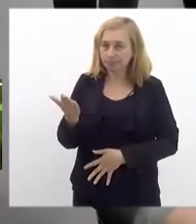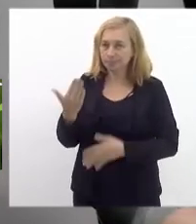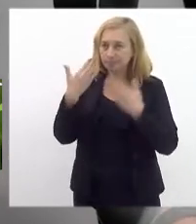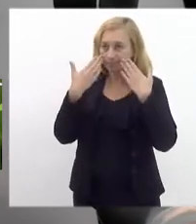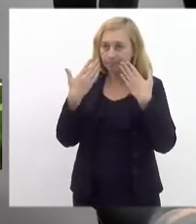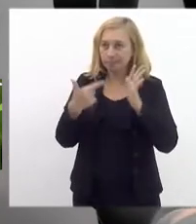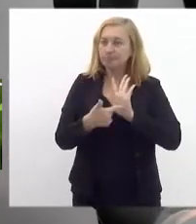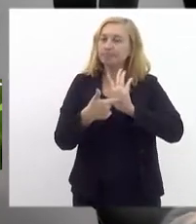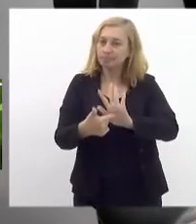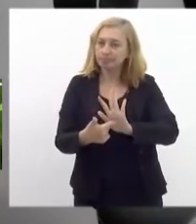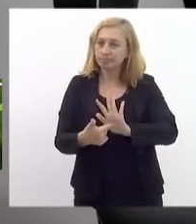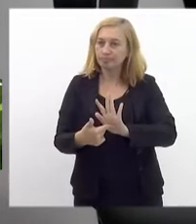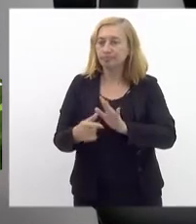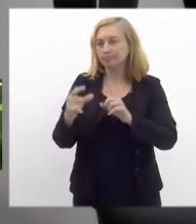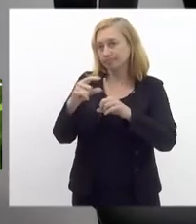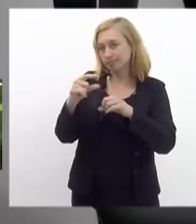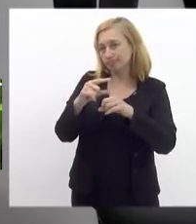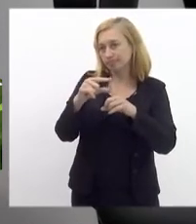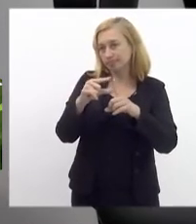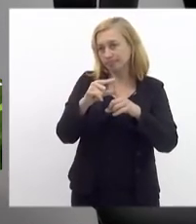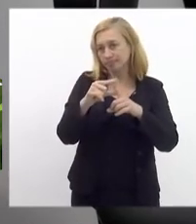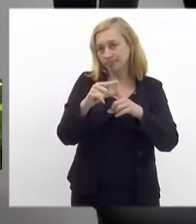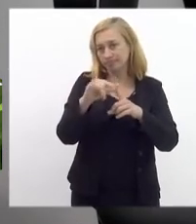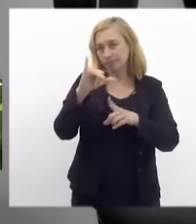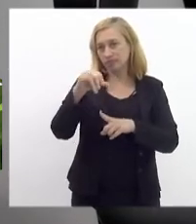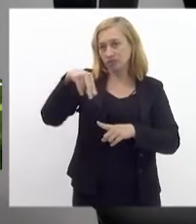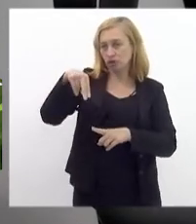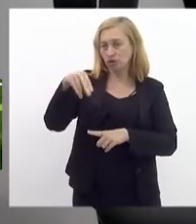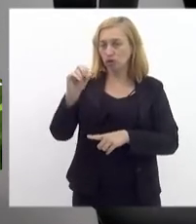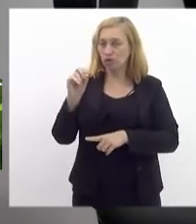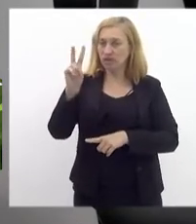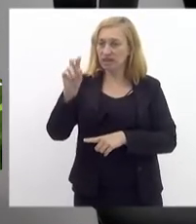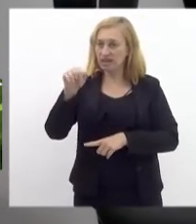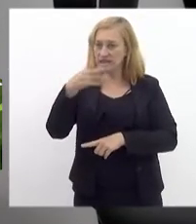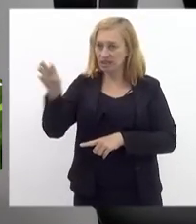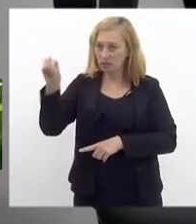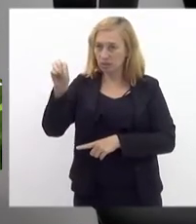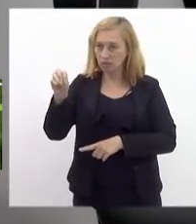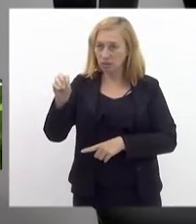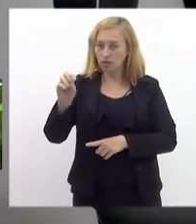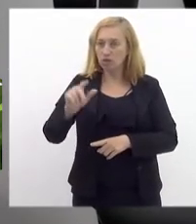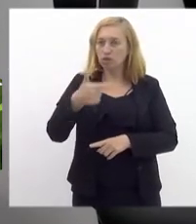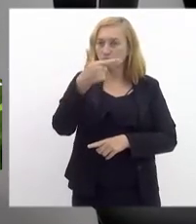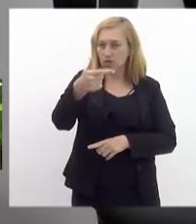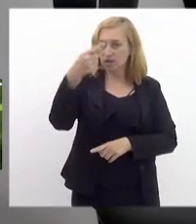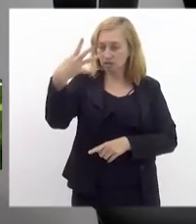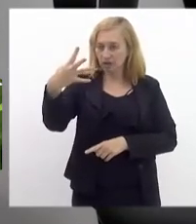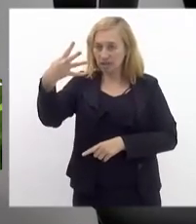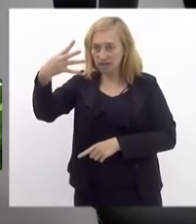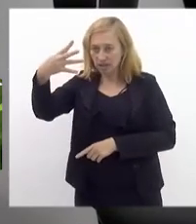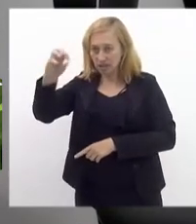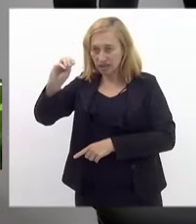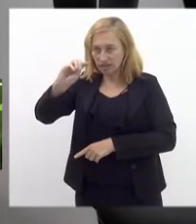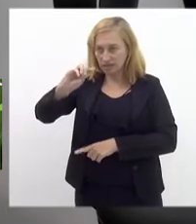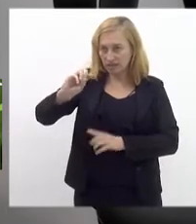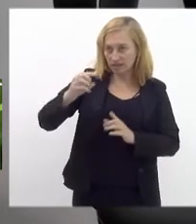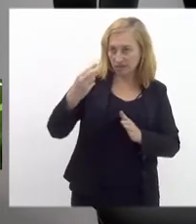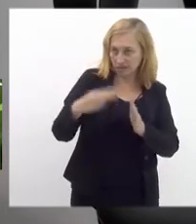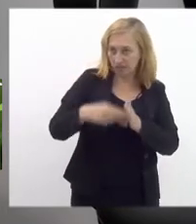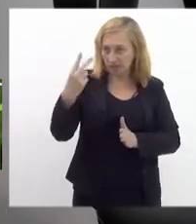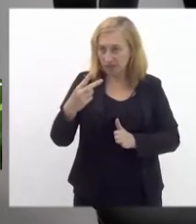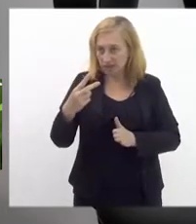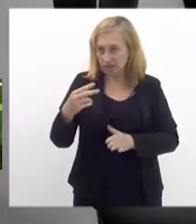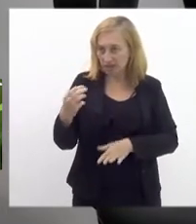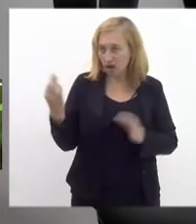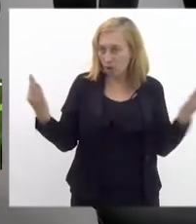palavra inovação e inovador, né, em torno disso está 240 vezes, que é ótimo que esteja, muito, né? Mas a